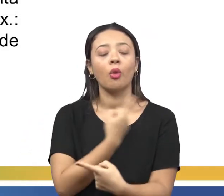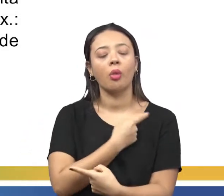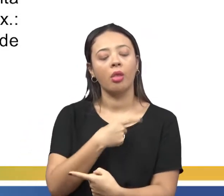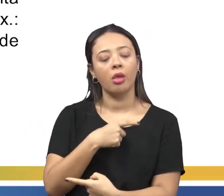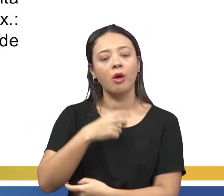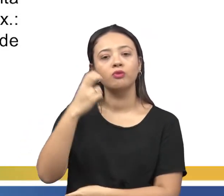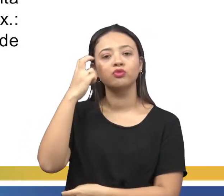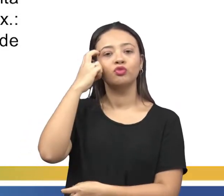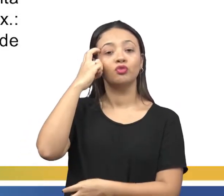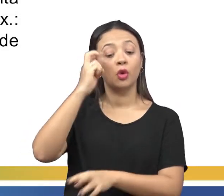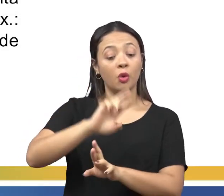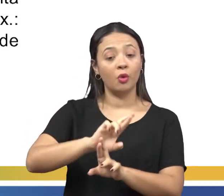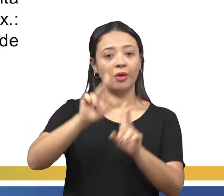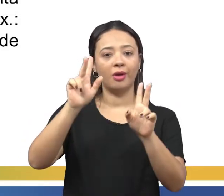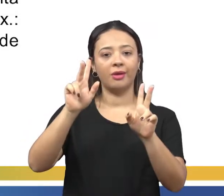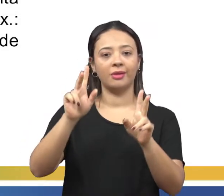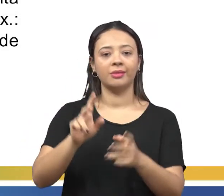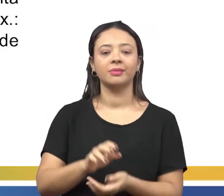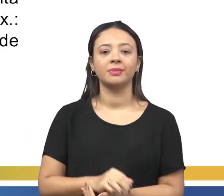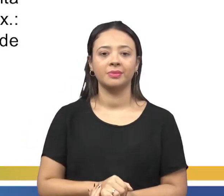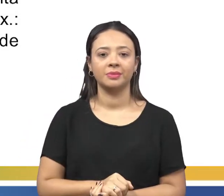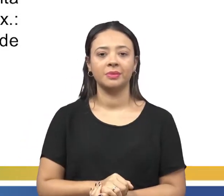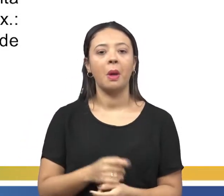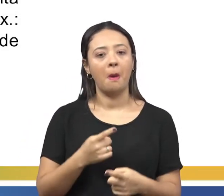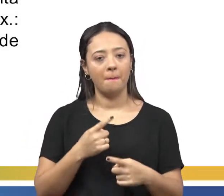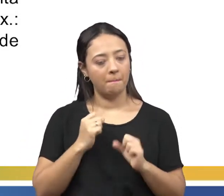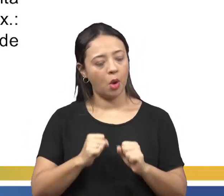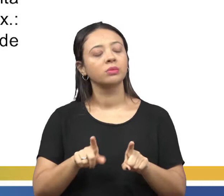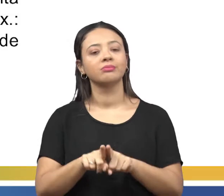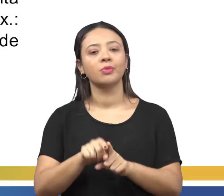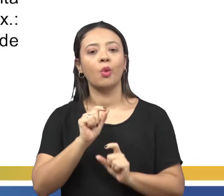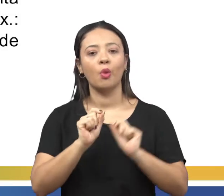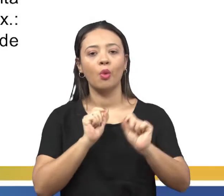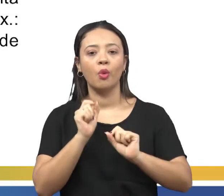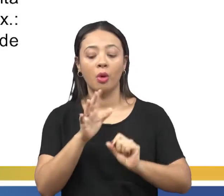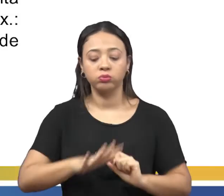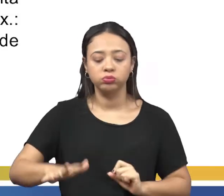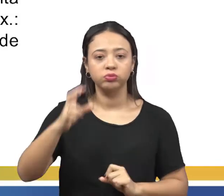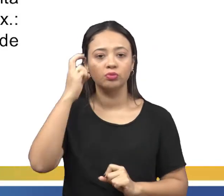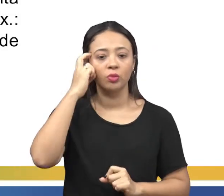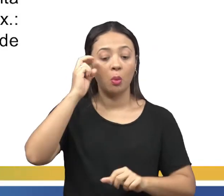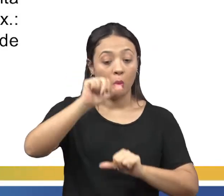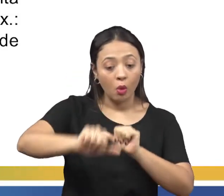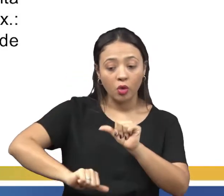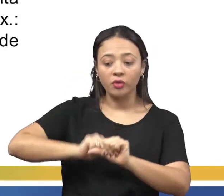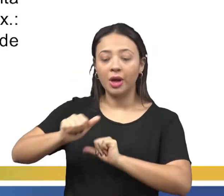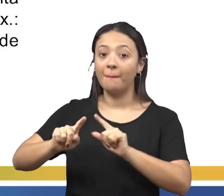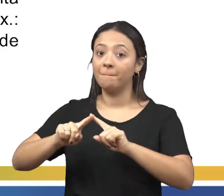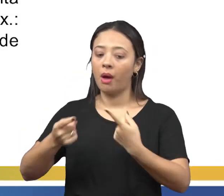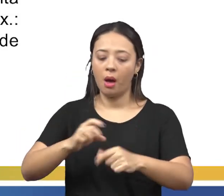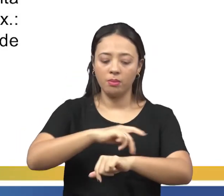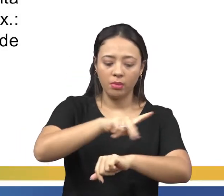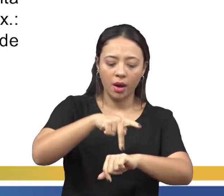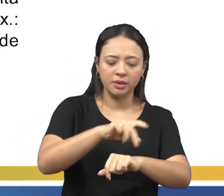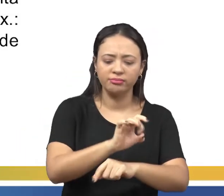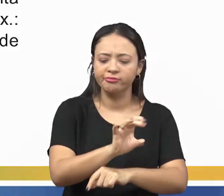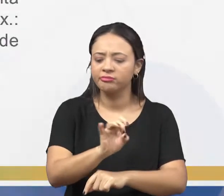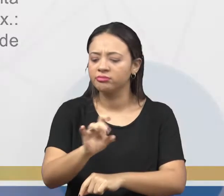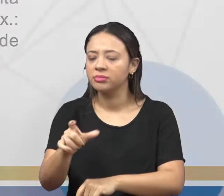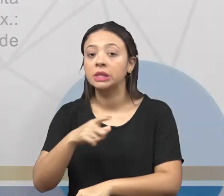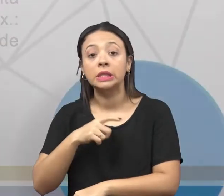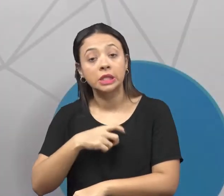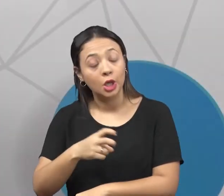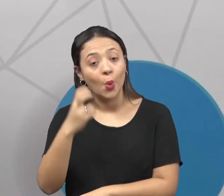culturas. Pode ser uma paisagem cultural transformada ou modificada, mas cada país tem a sua diversidade